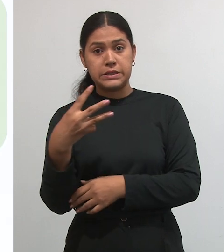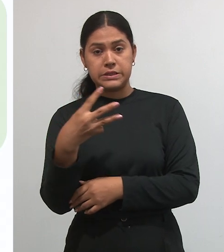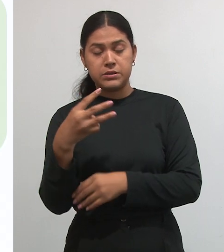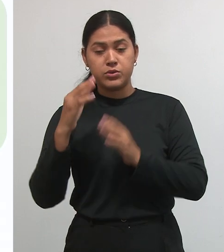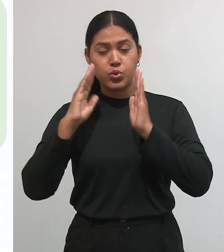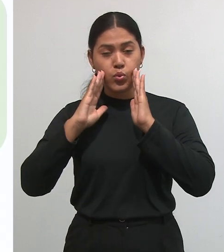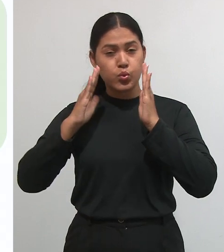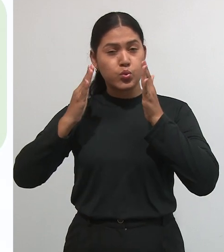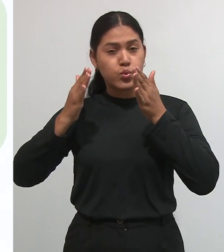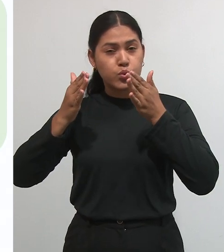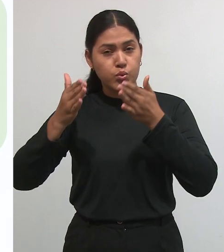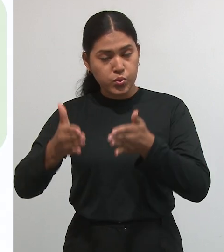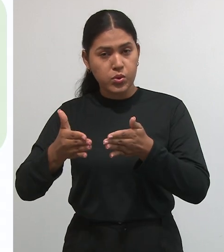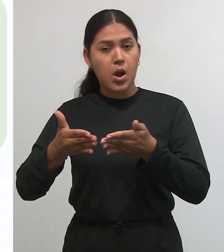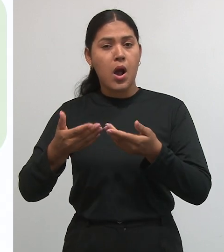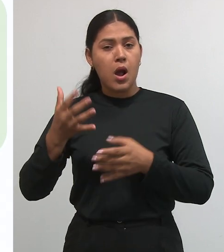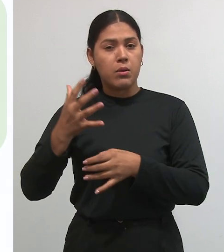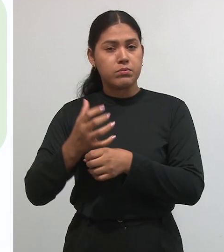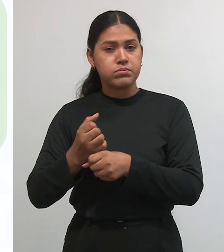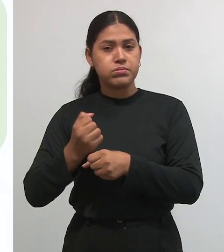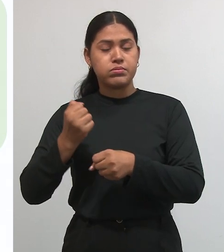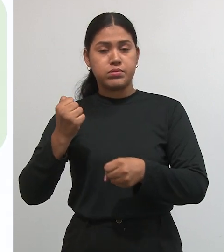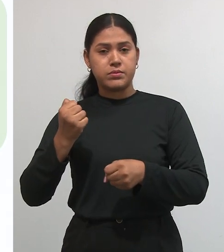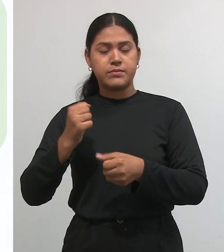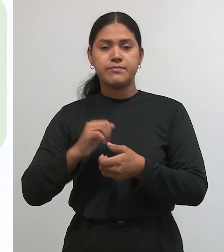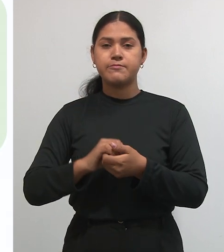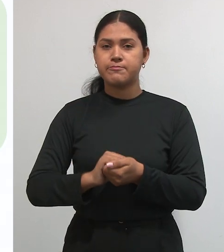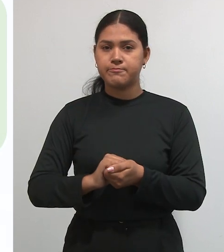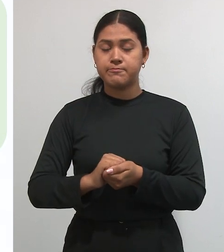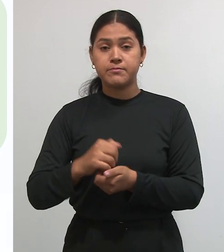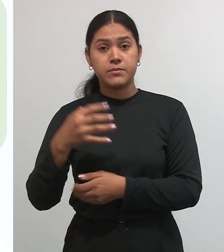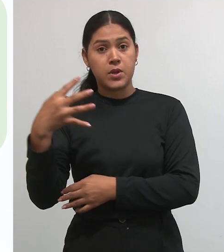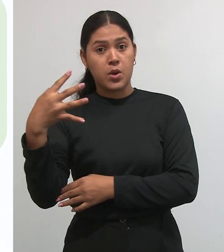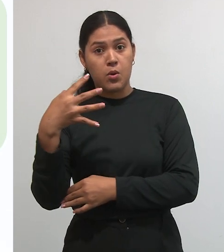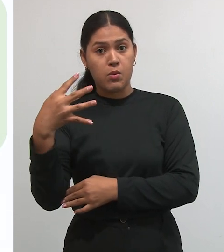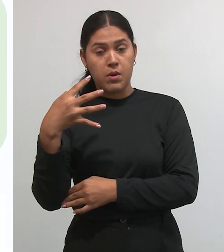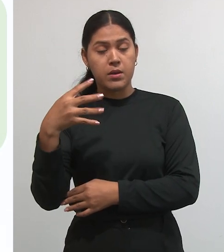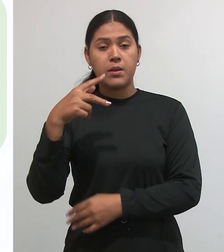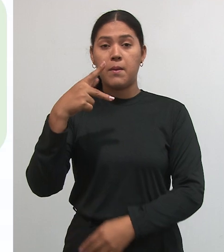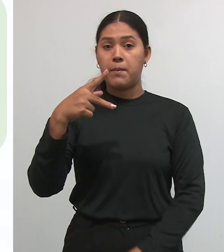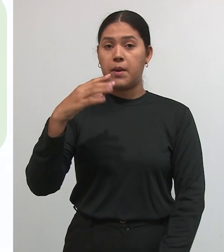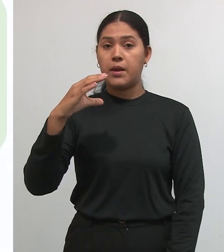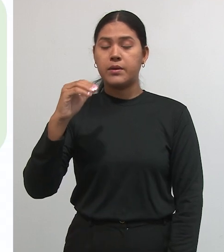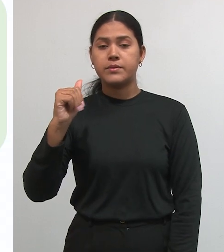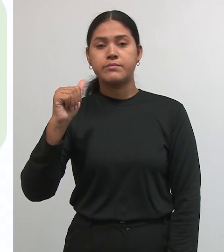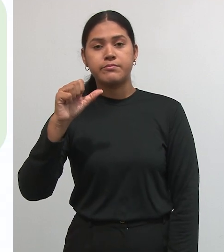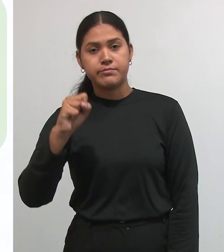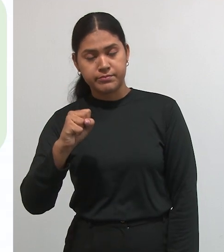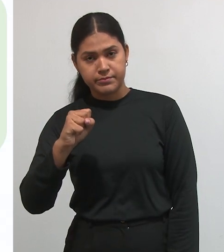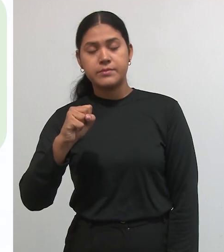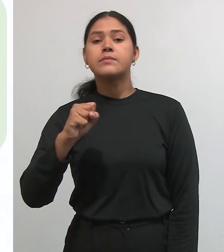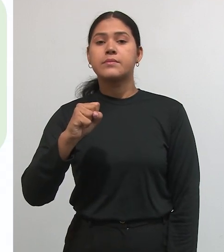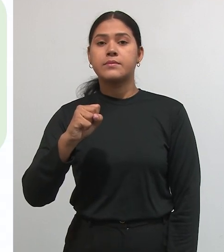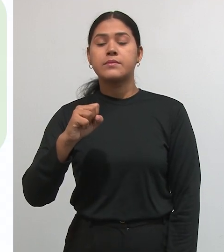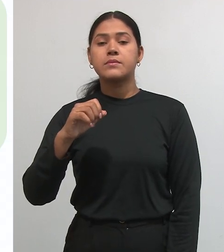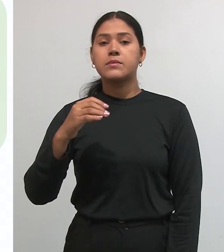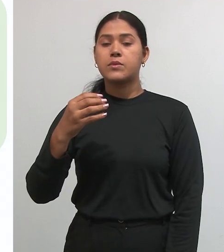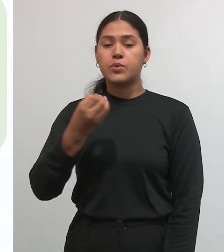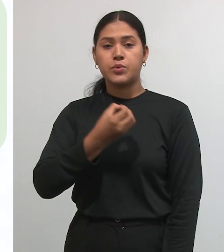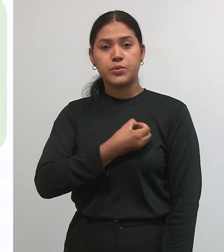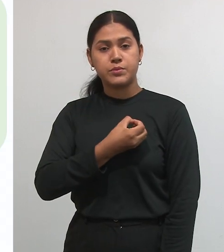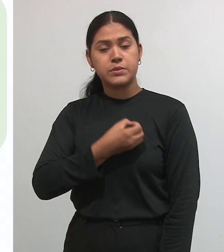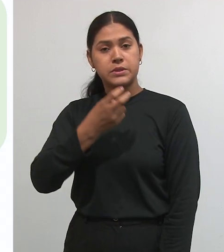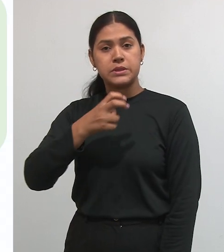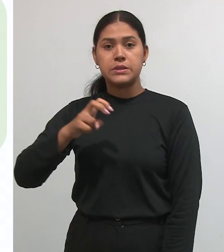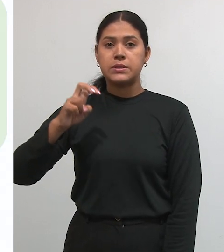os mais específicos, né? Parte 4, plano de contas, que é o nosso PCASP. E a parte 5 já aborda sobre